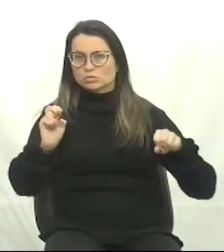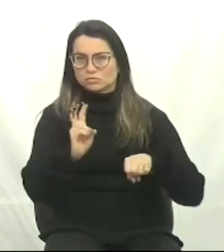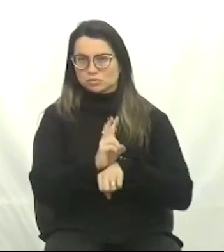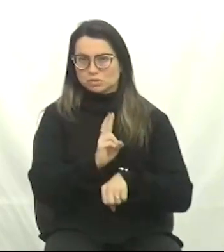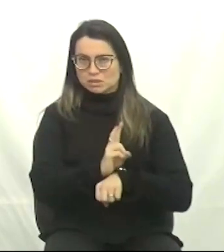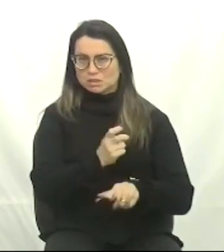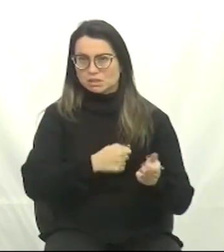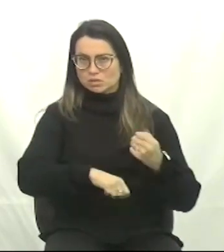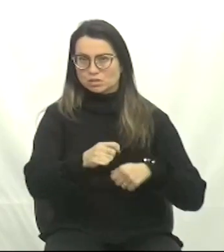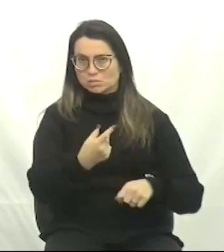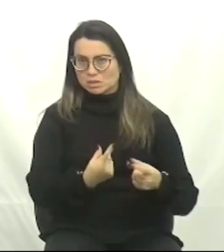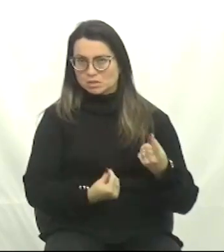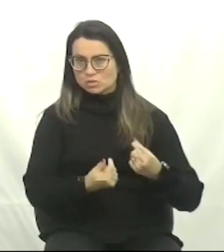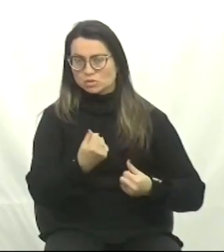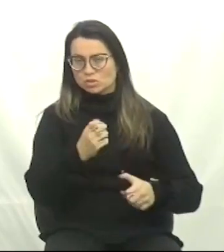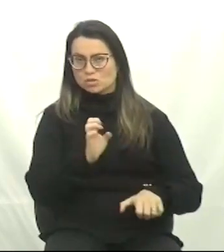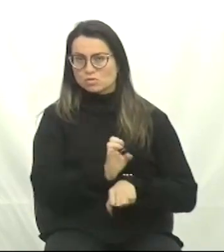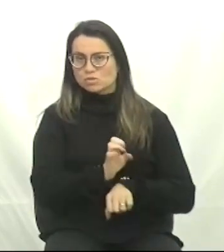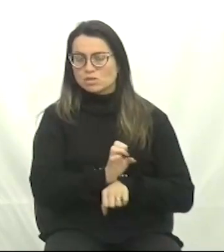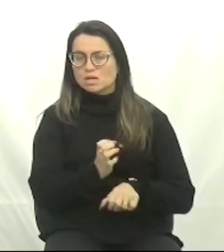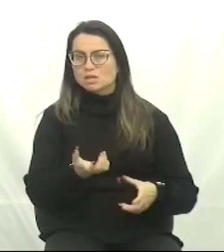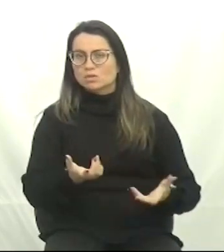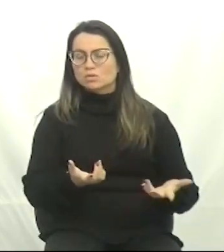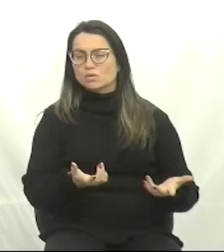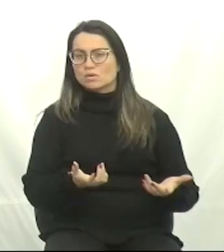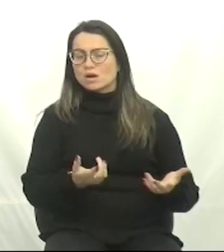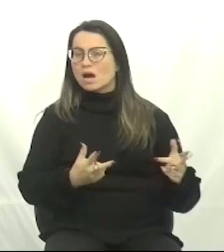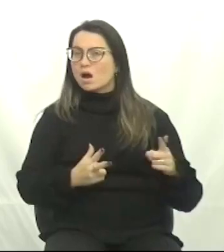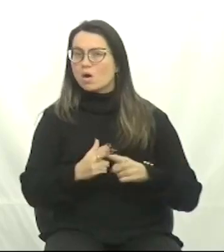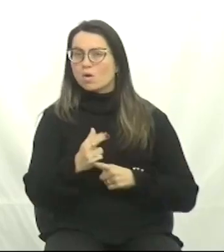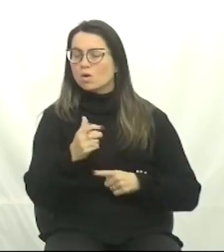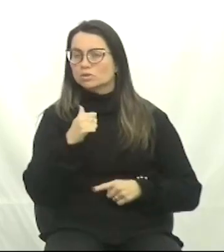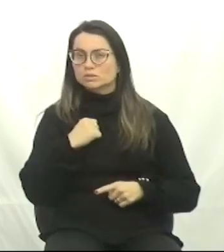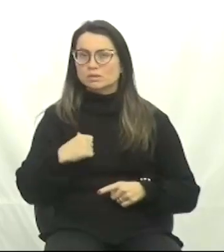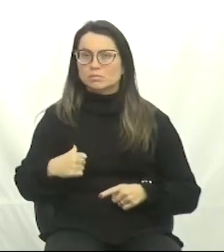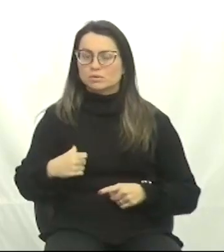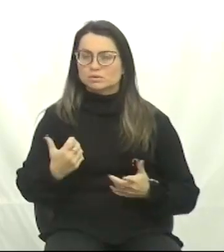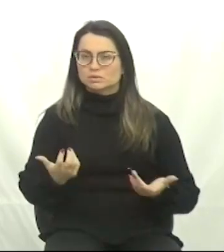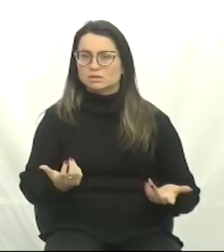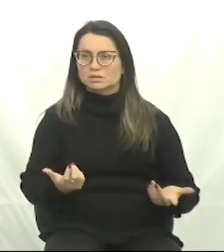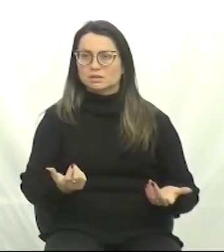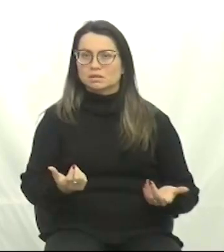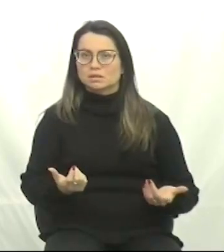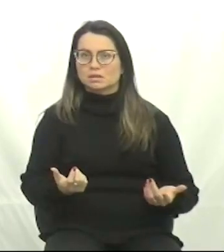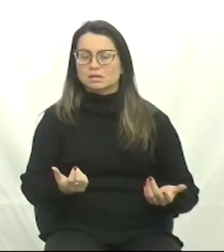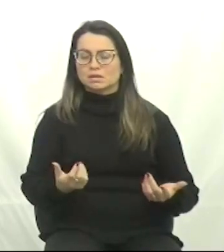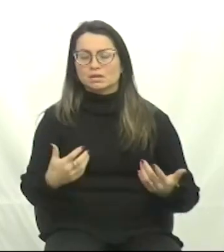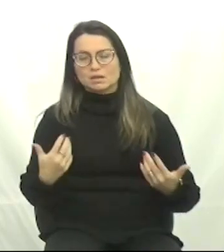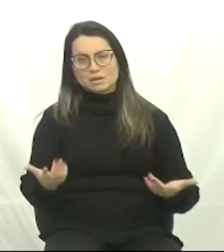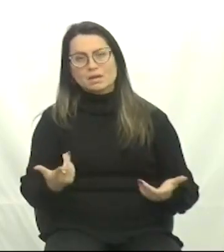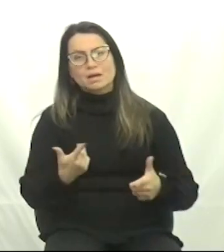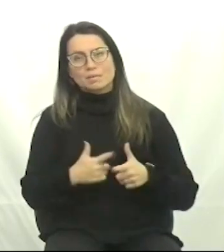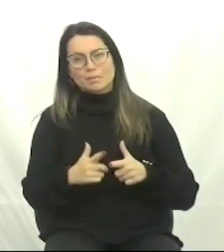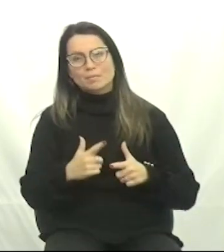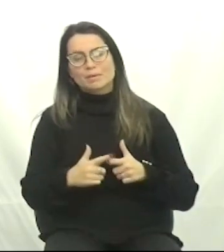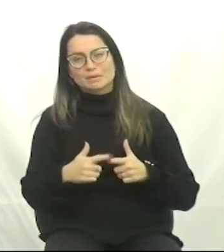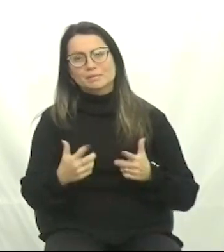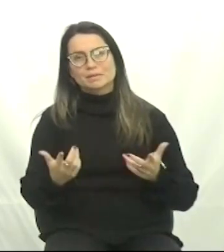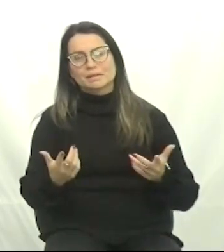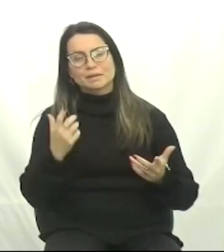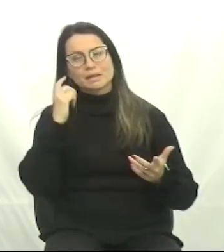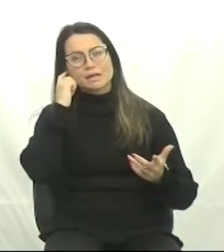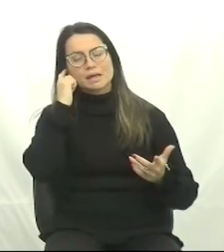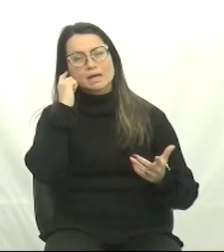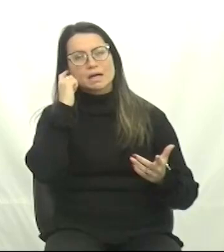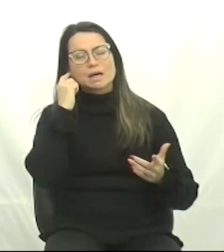corte das bolsas de 83% dos alunos do ensino médio. Aí a nota do tribunal faz sentido,